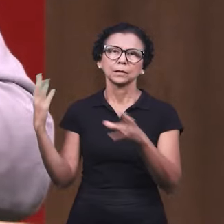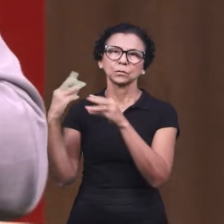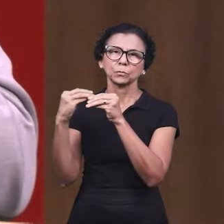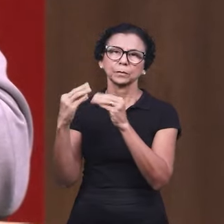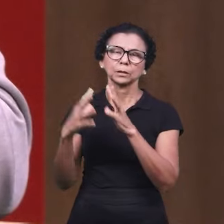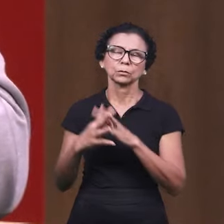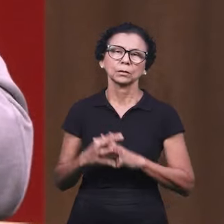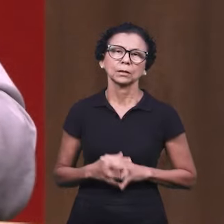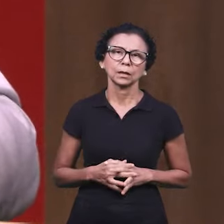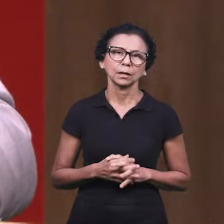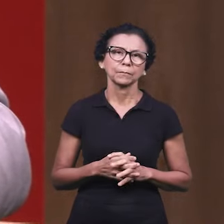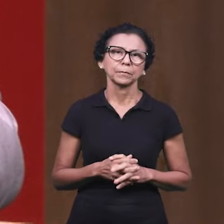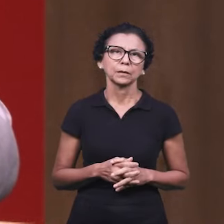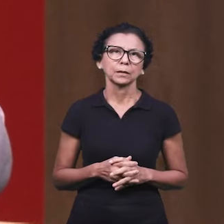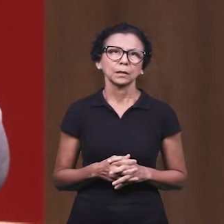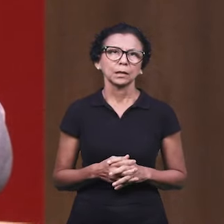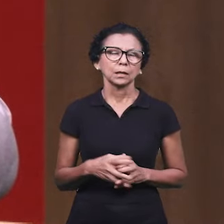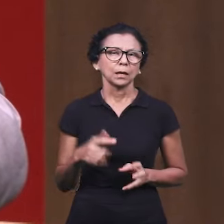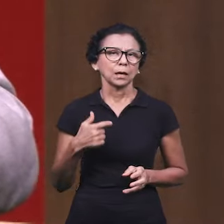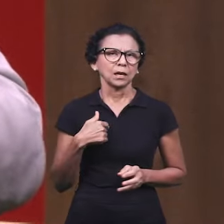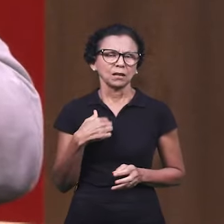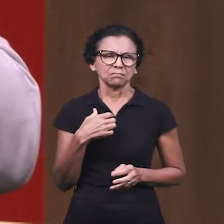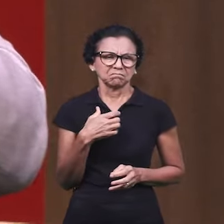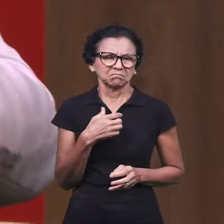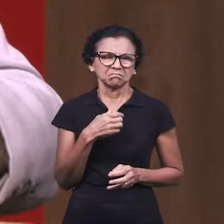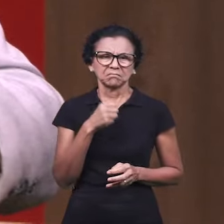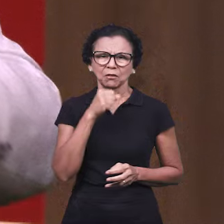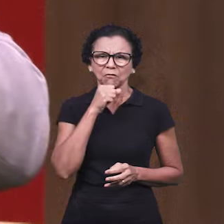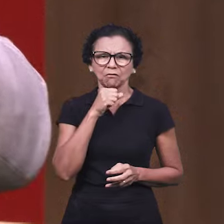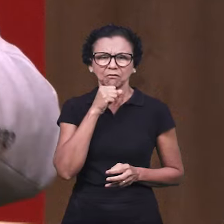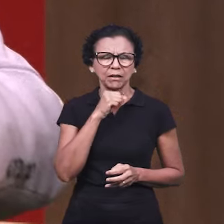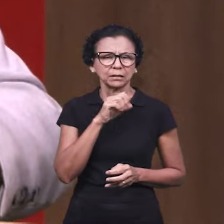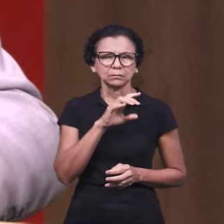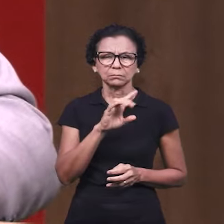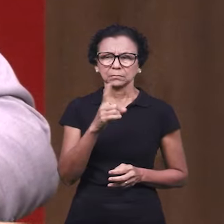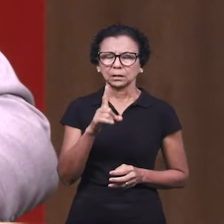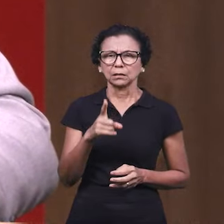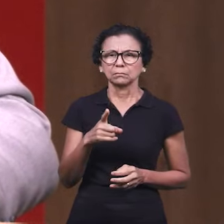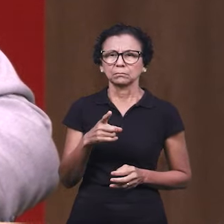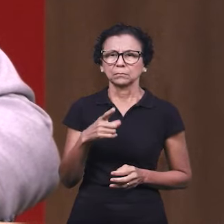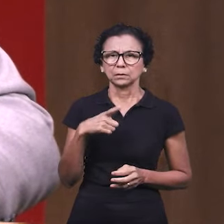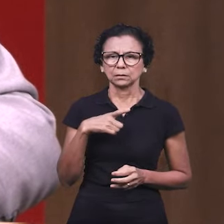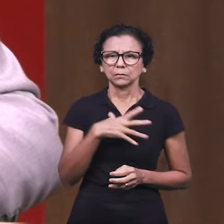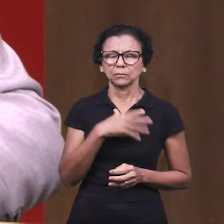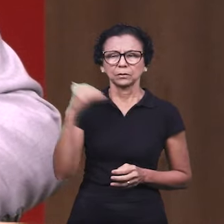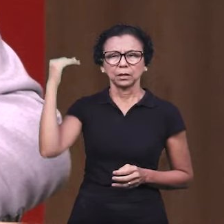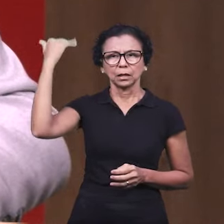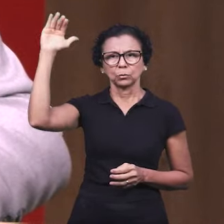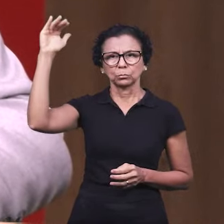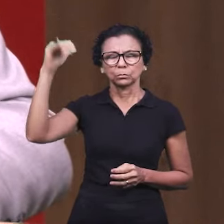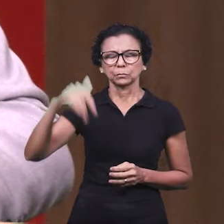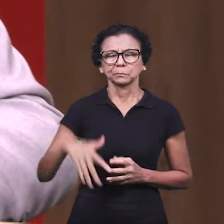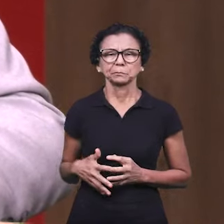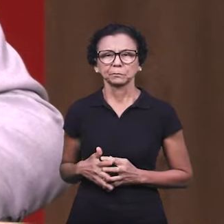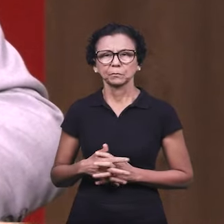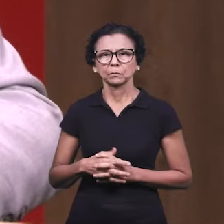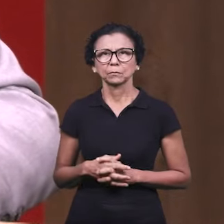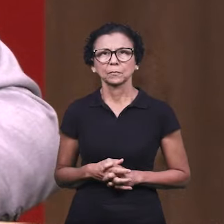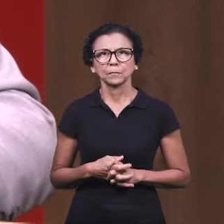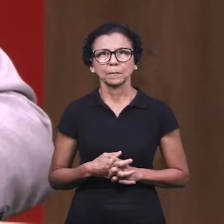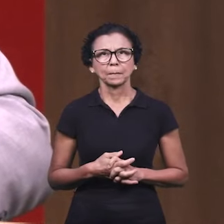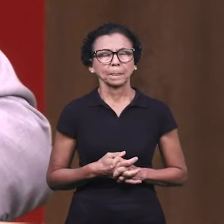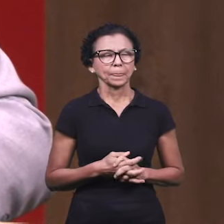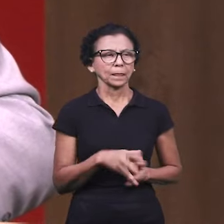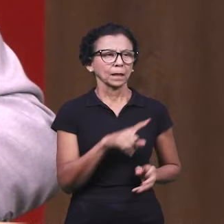velhos porque eu por exemplo não me sinto velho né embora tenho filhos já adultos eh mas eu tenho certeza que